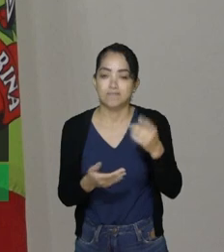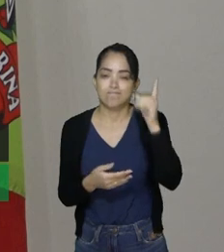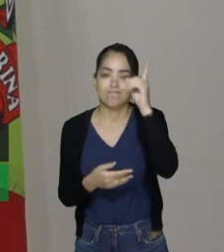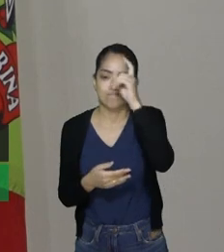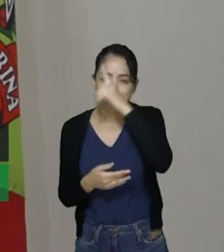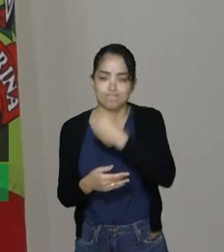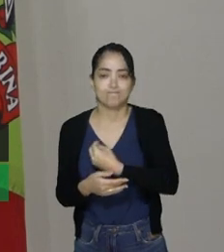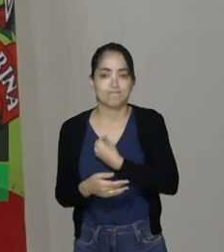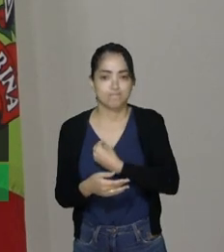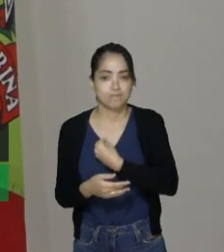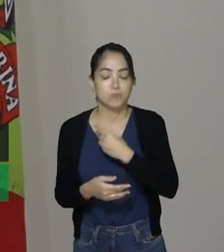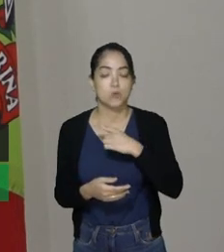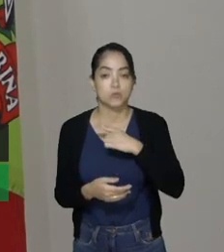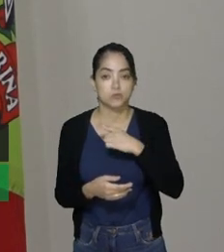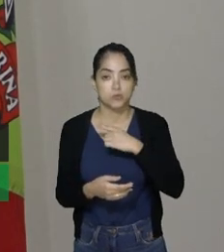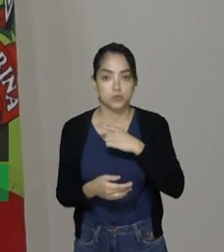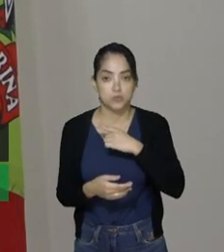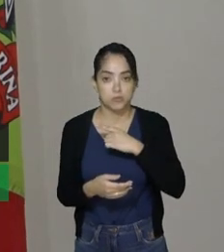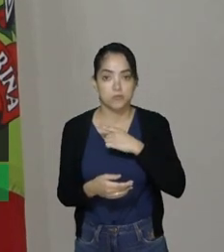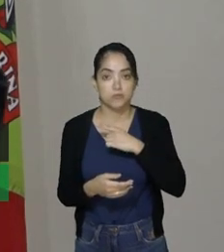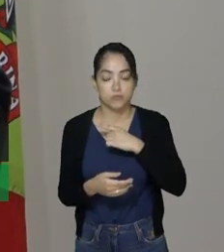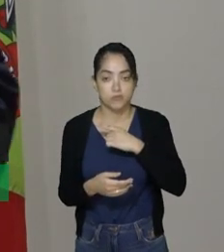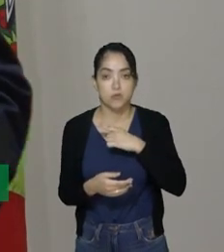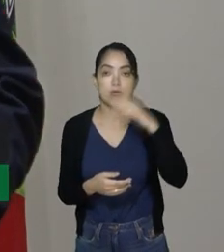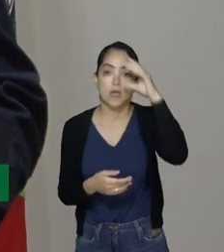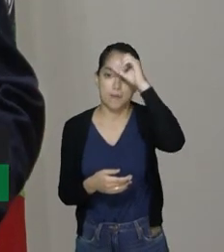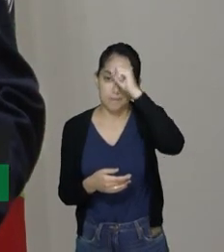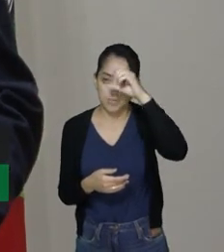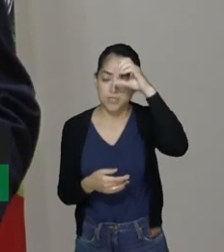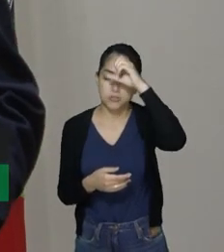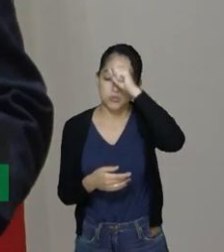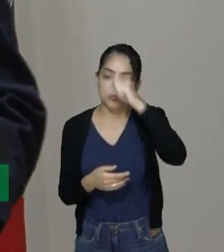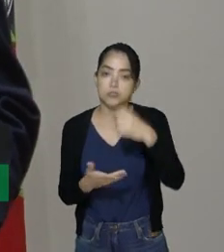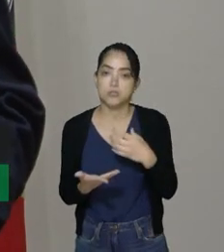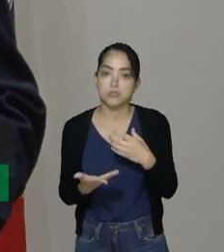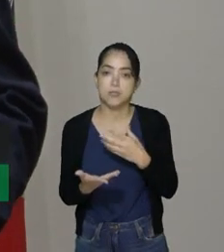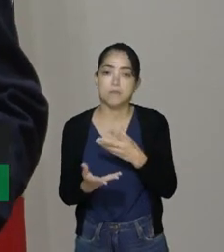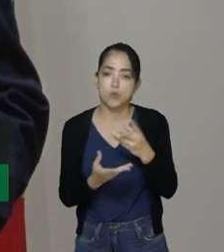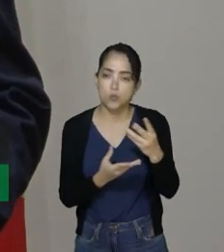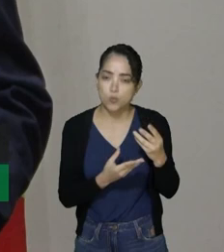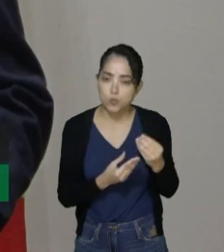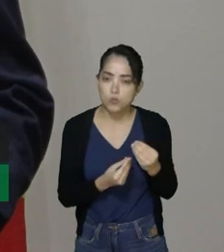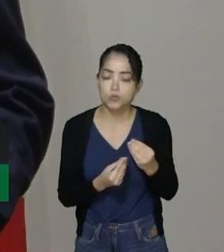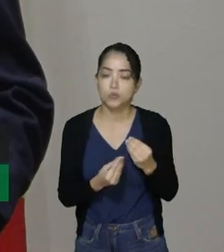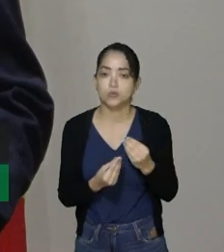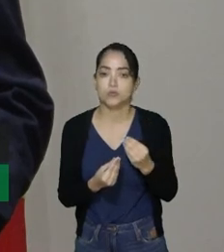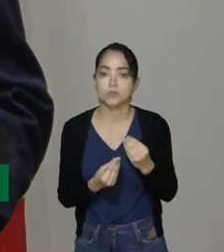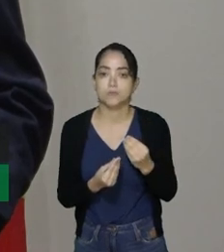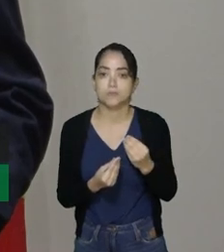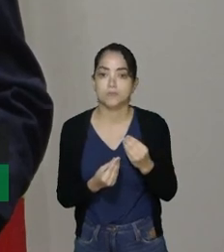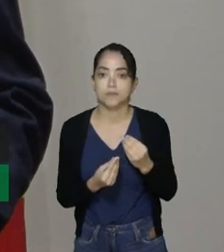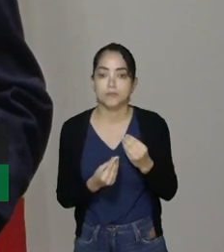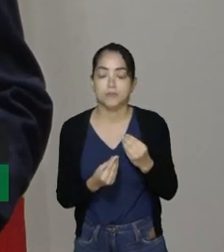vida. Isso foi um grande aprendizado com a falta do pai. E